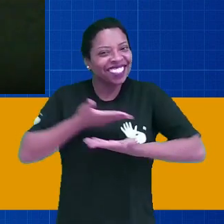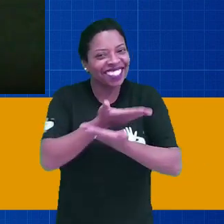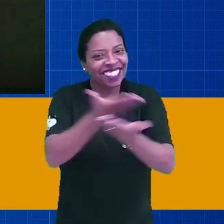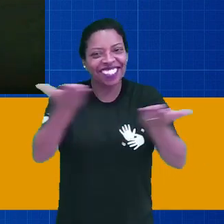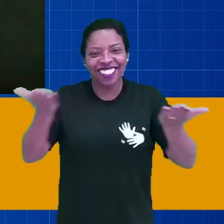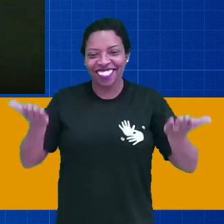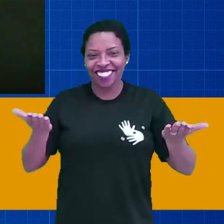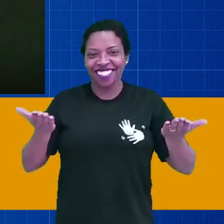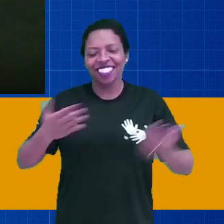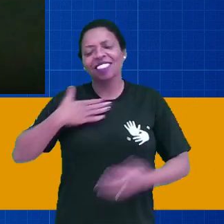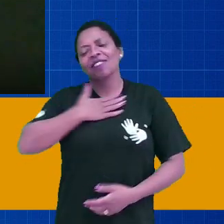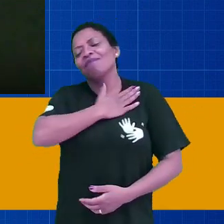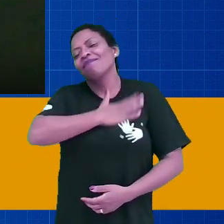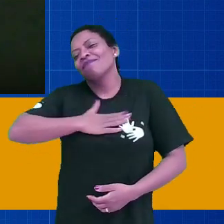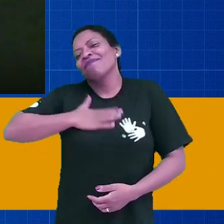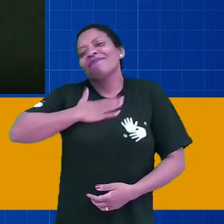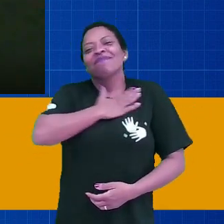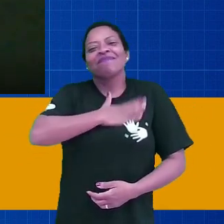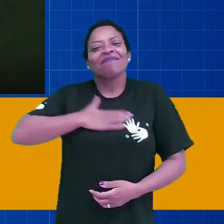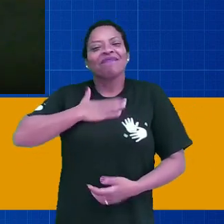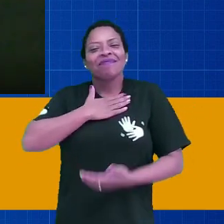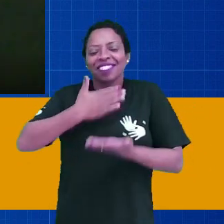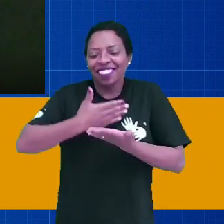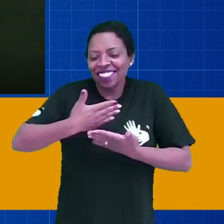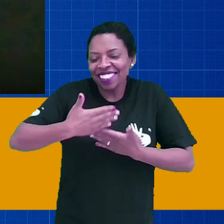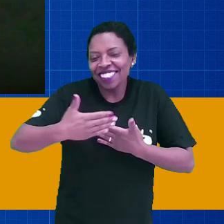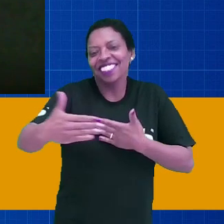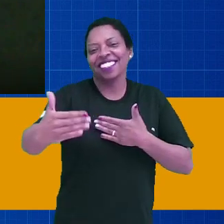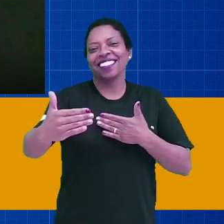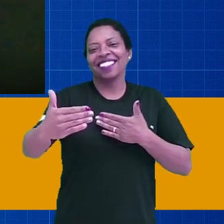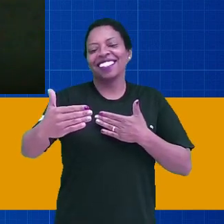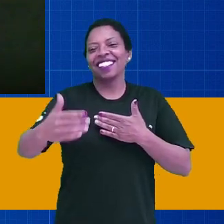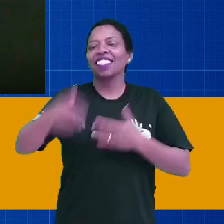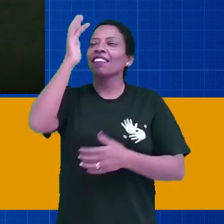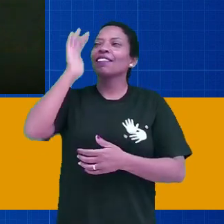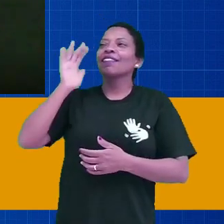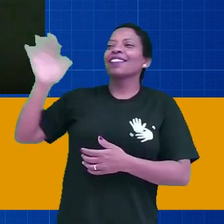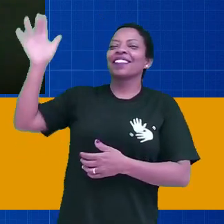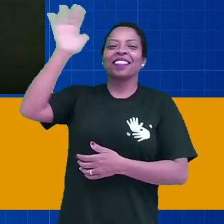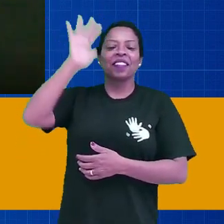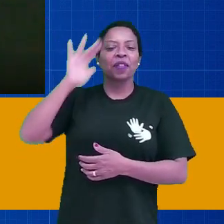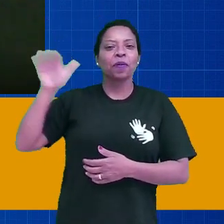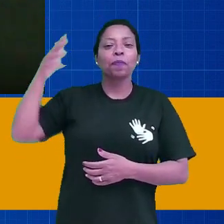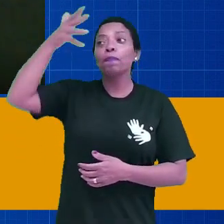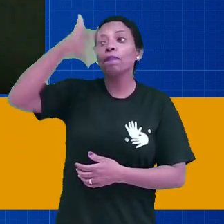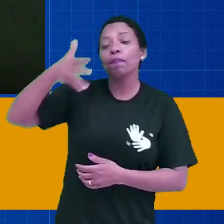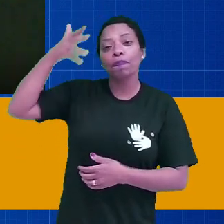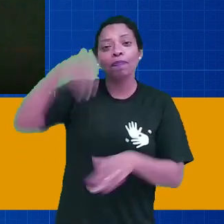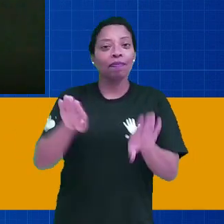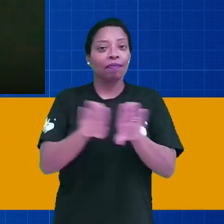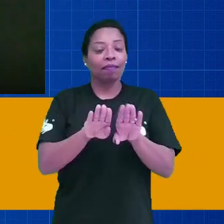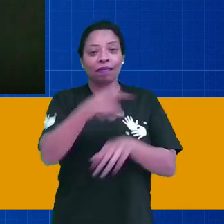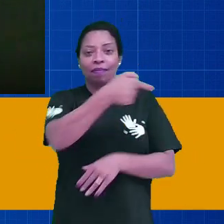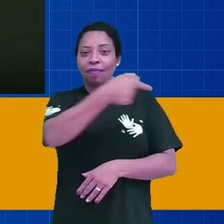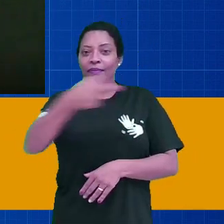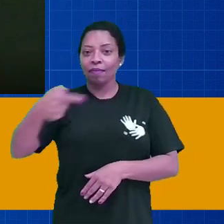todos. É com grande prazer que damos continuidade para as reflexões e palestras nessa semana de